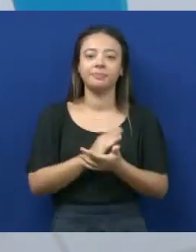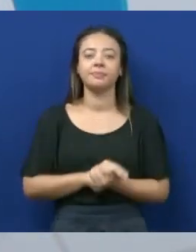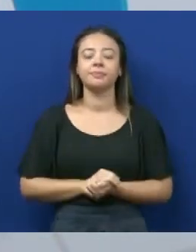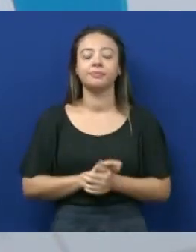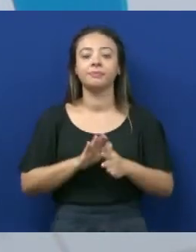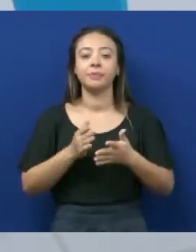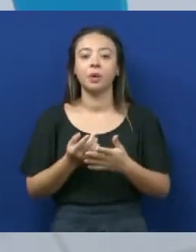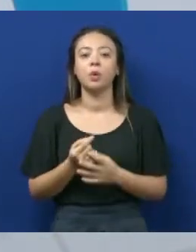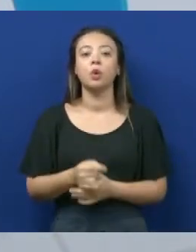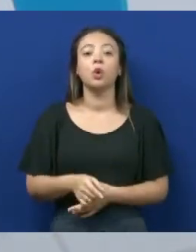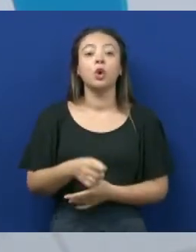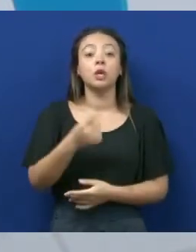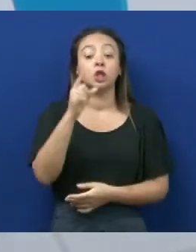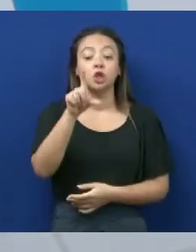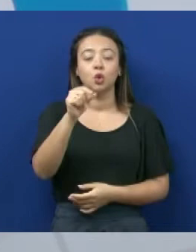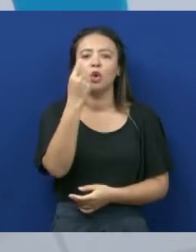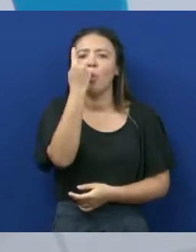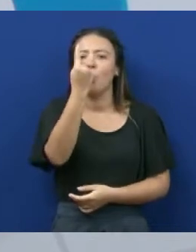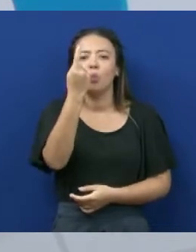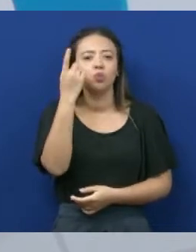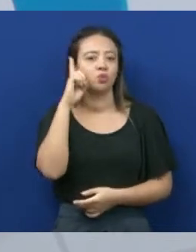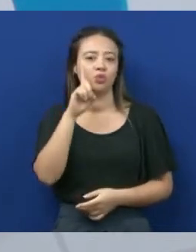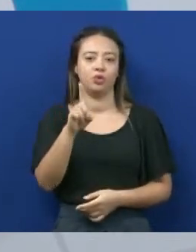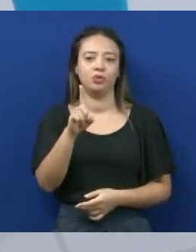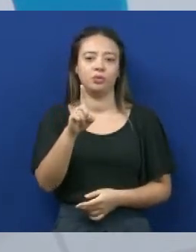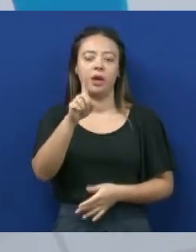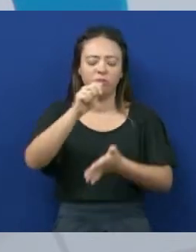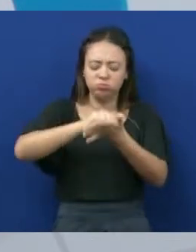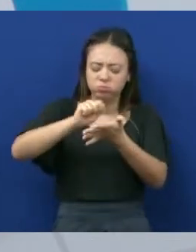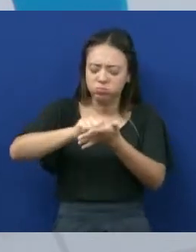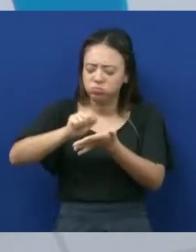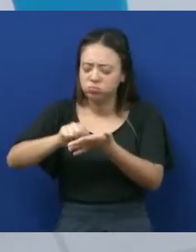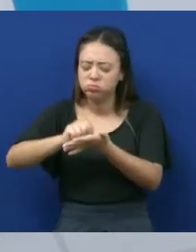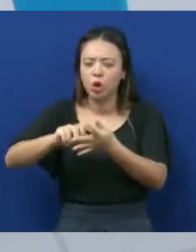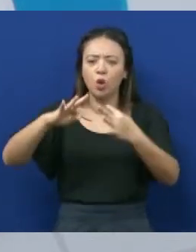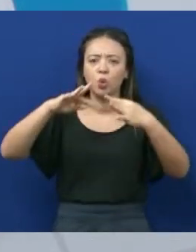Durante um dia, você pode escrever a sua peça de teatro. É só você